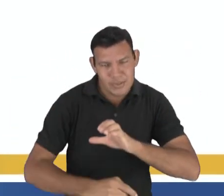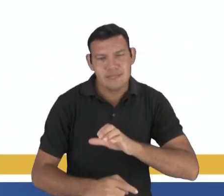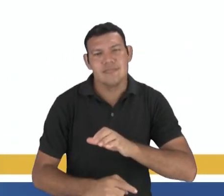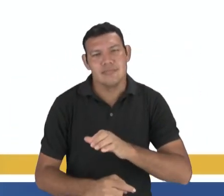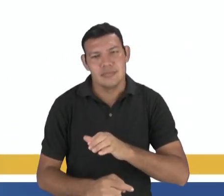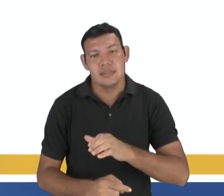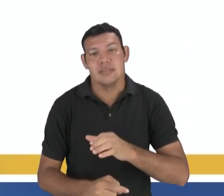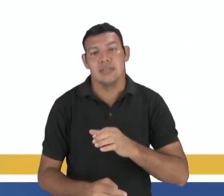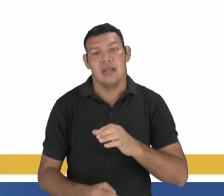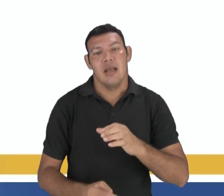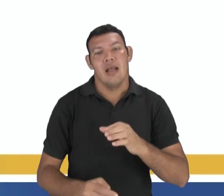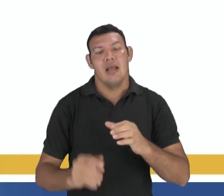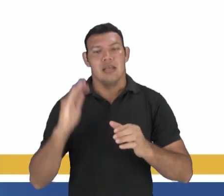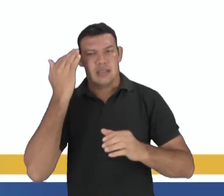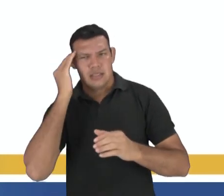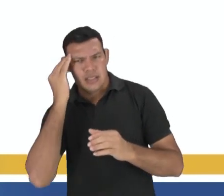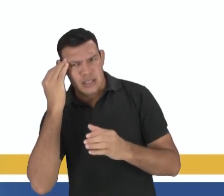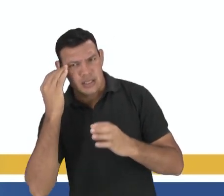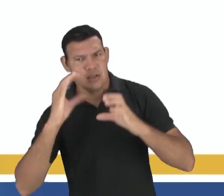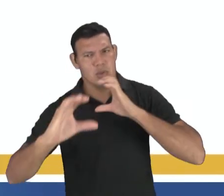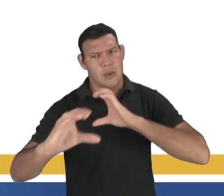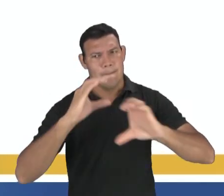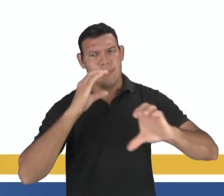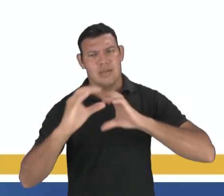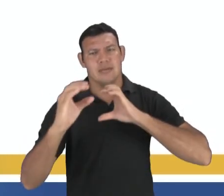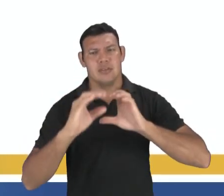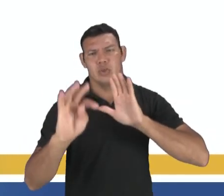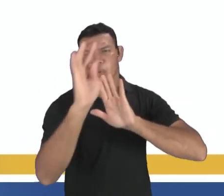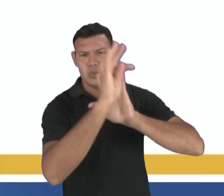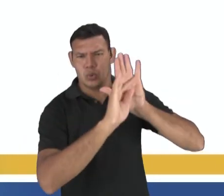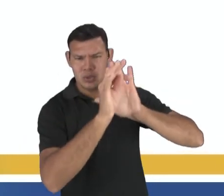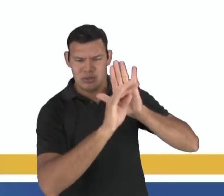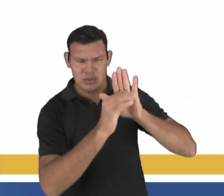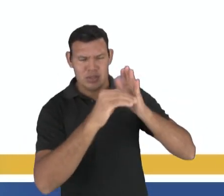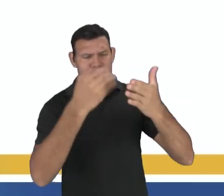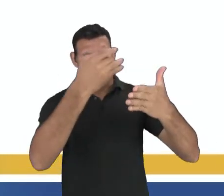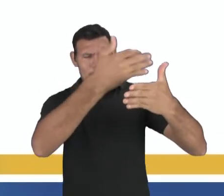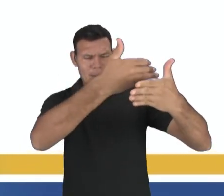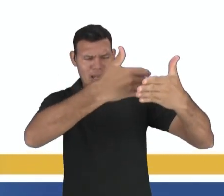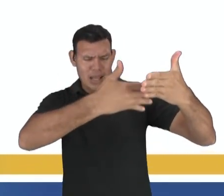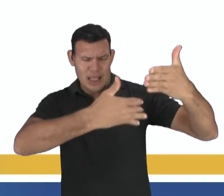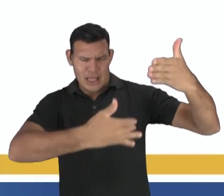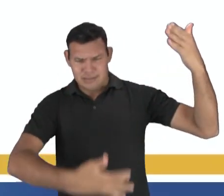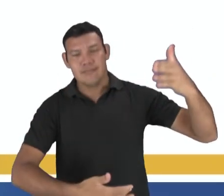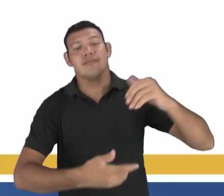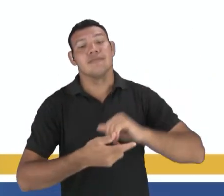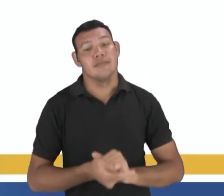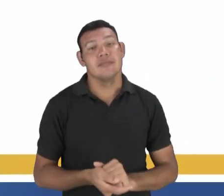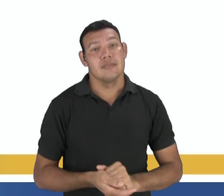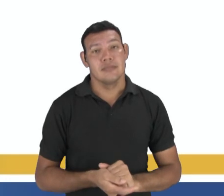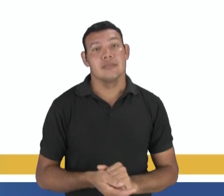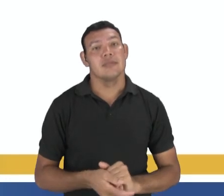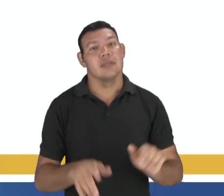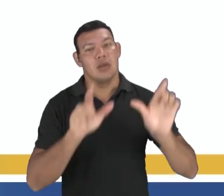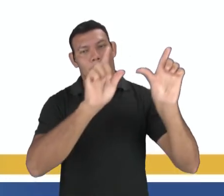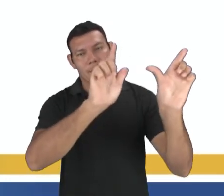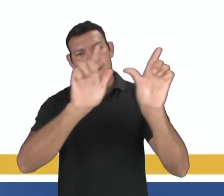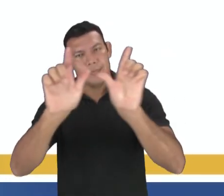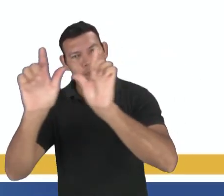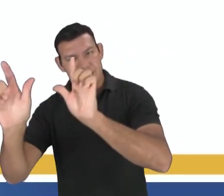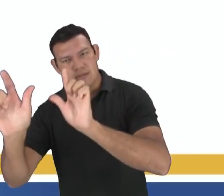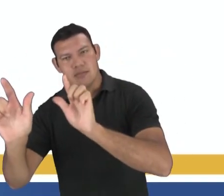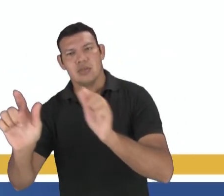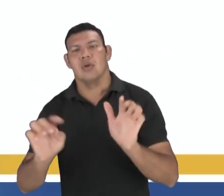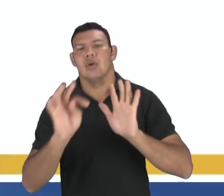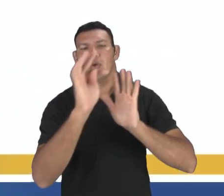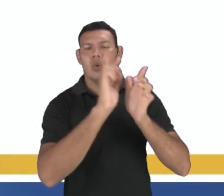das entrelinhas. Interprete as músicas, leia textos longos, impressos, não seja preguiçoso, leia tirinhas